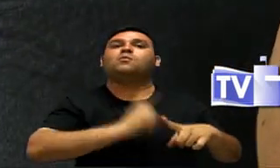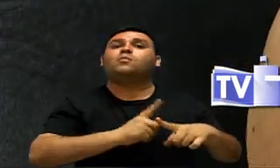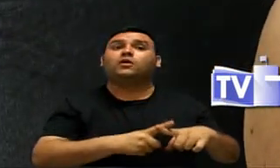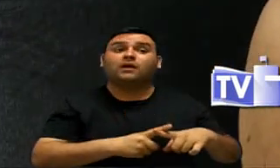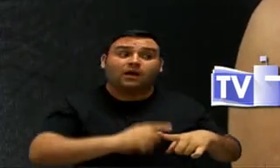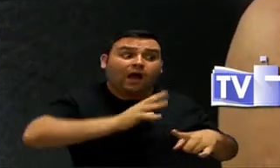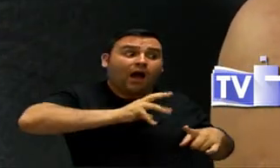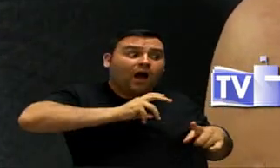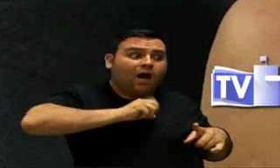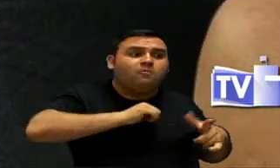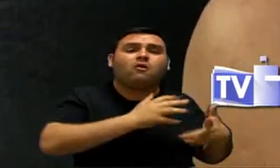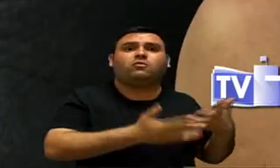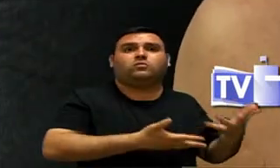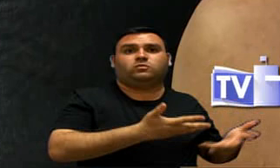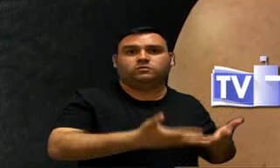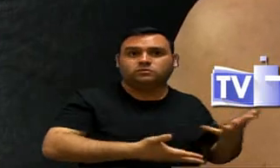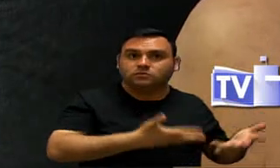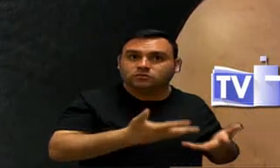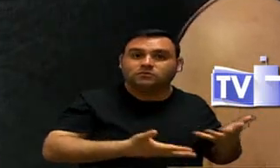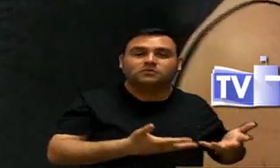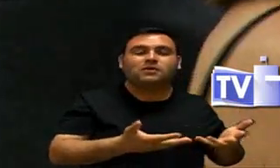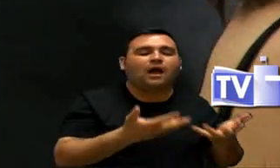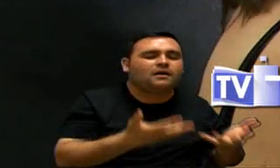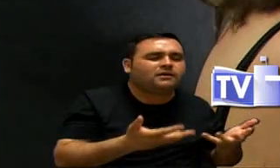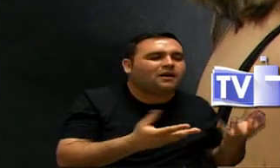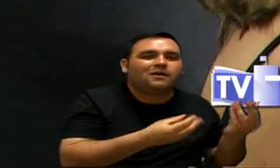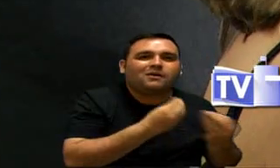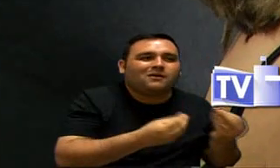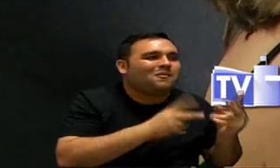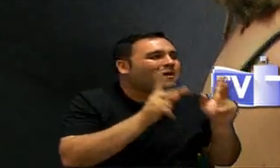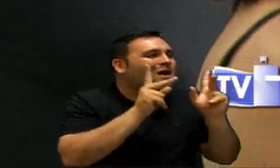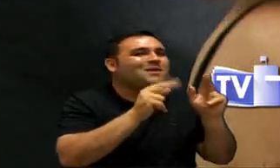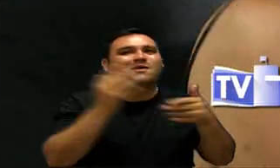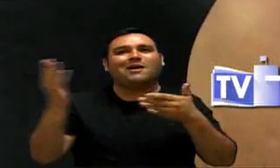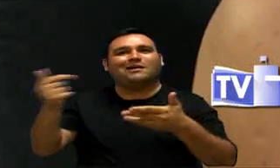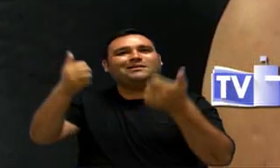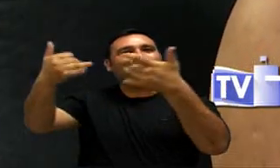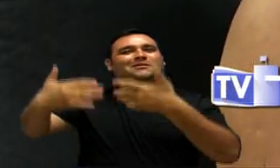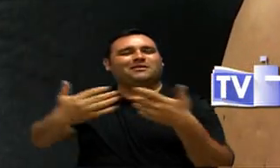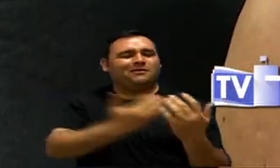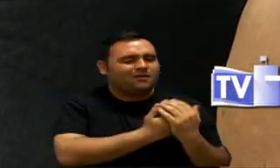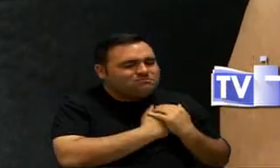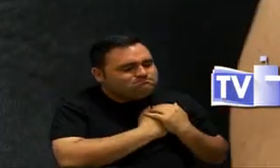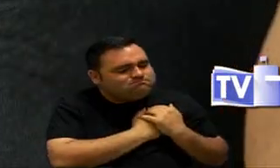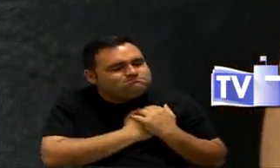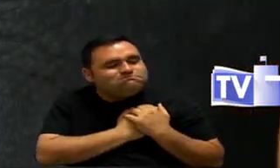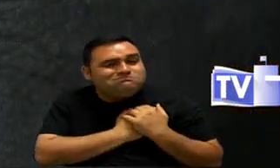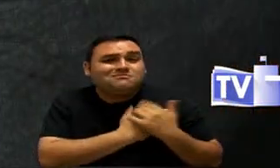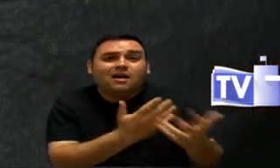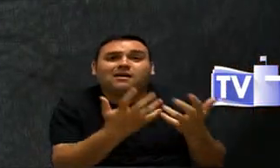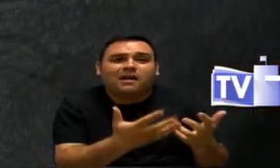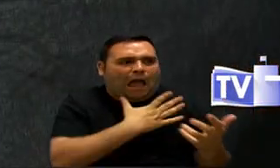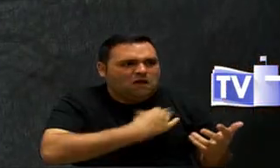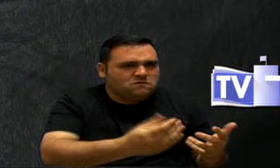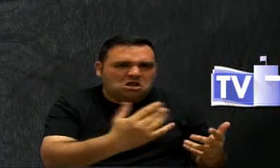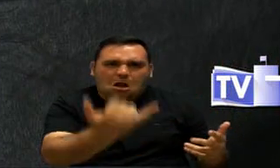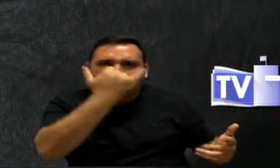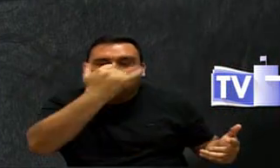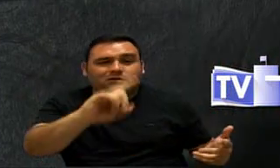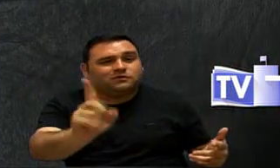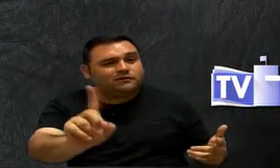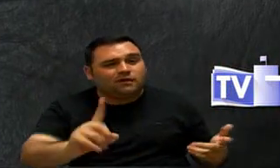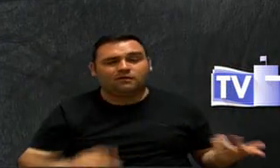ama muito aquele filho e ela quer embalar, como a colega colocou aqui, né? Ela não quer que o filho venha